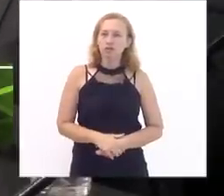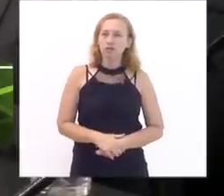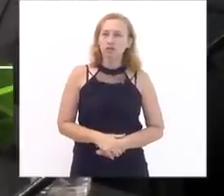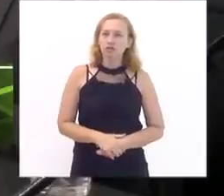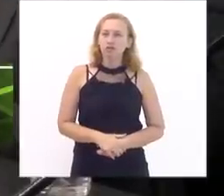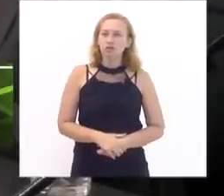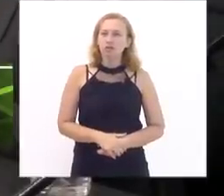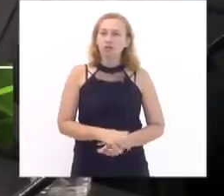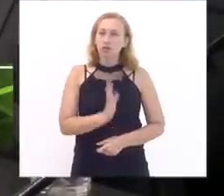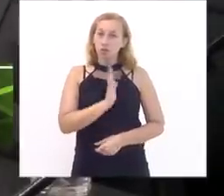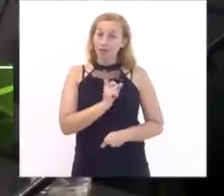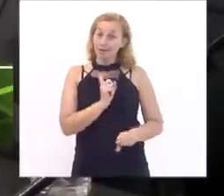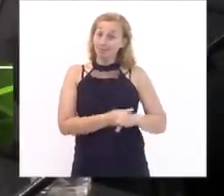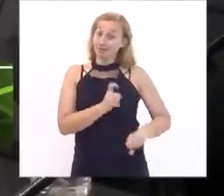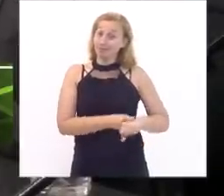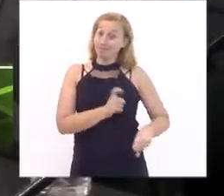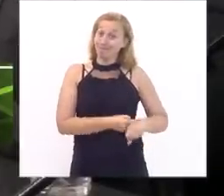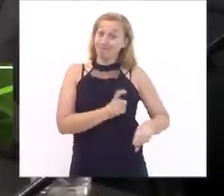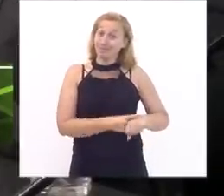está duro, hein? Tá, hoje está.